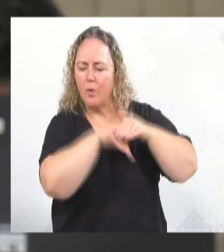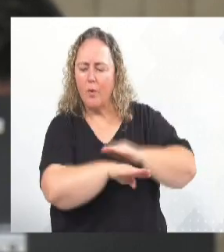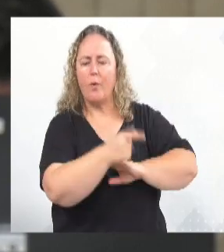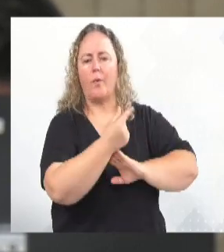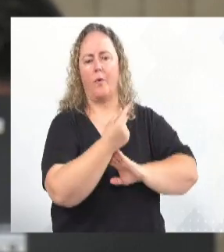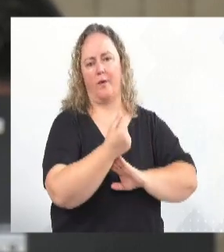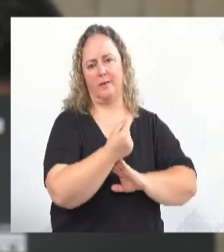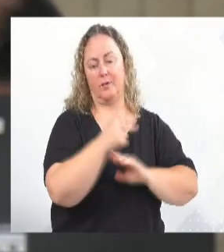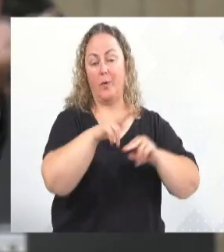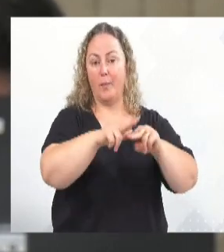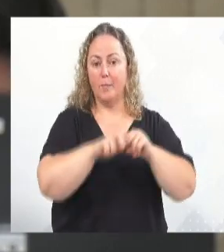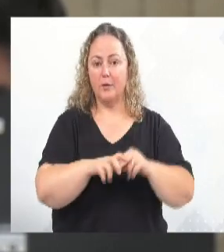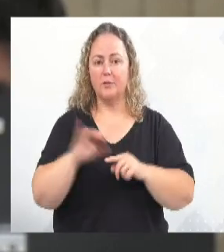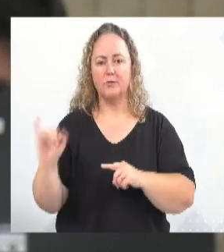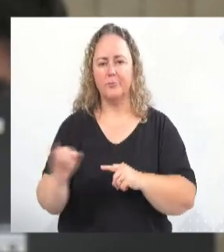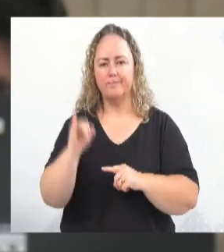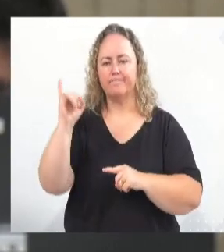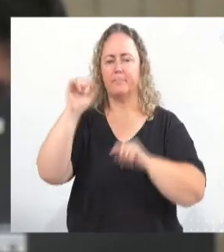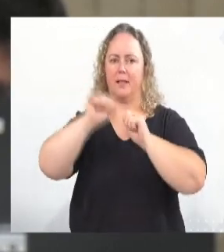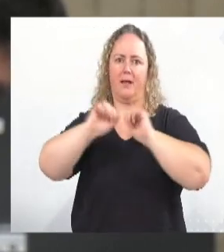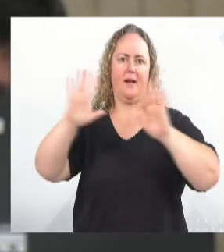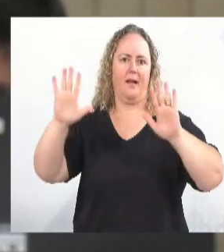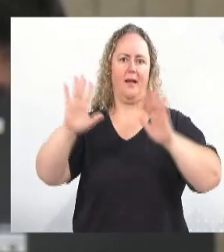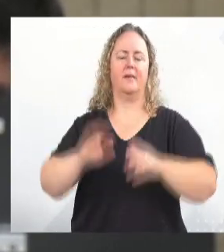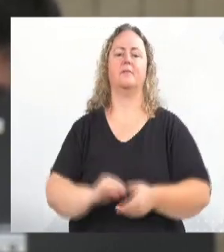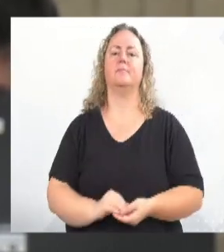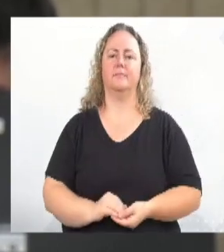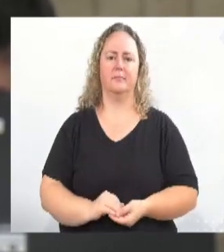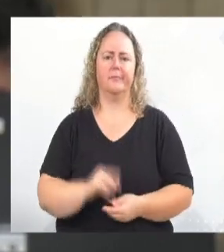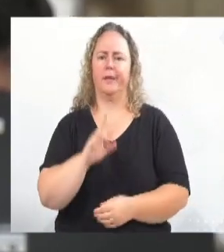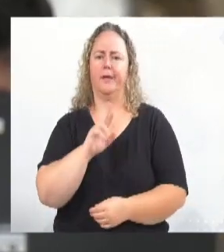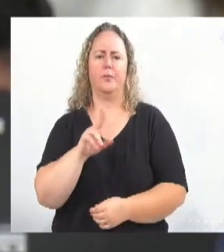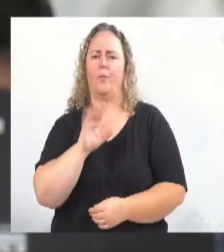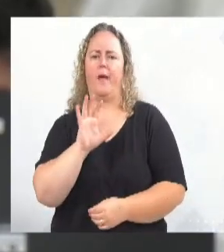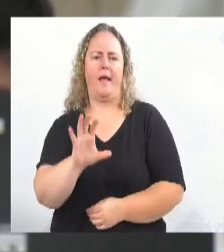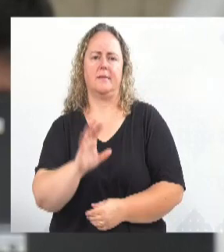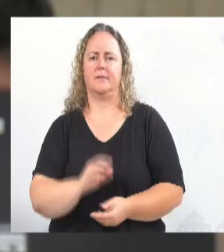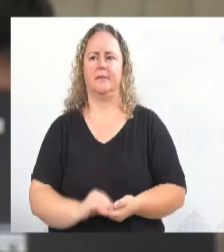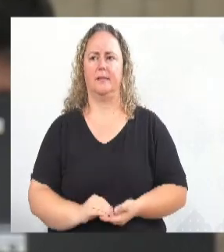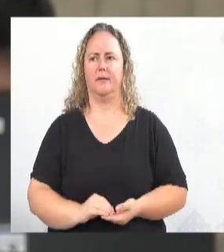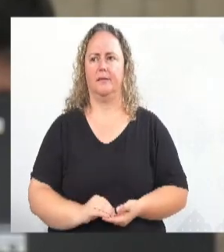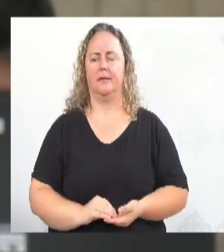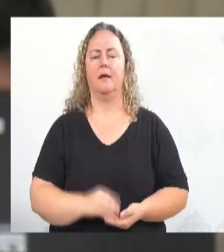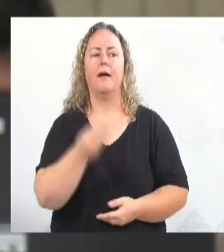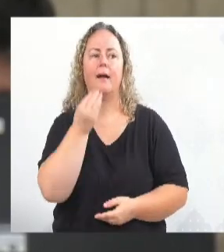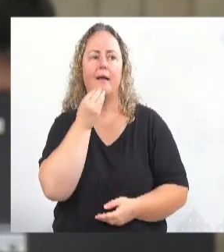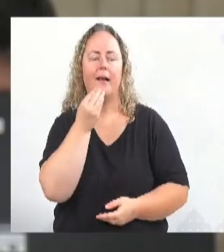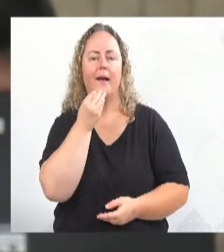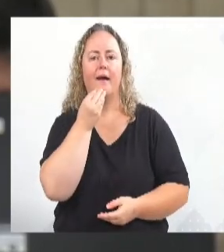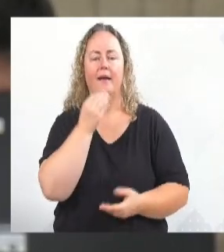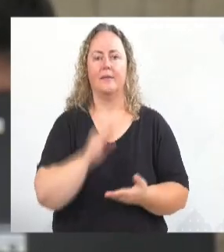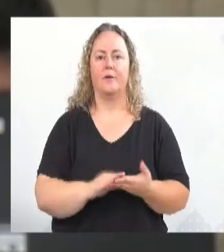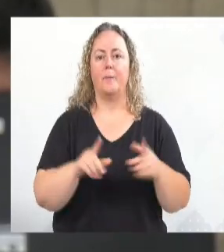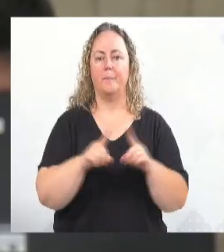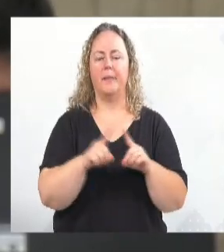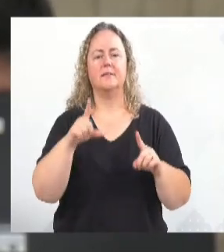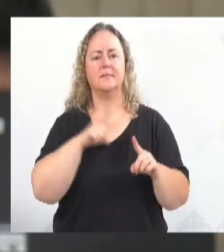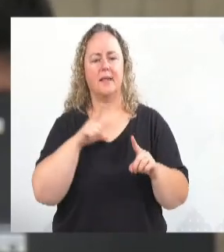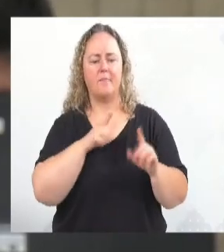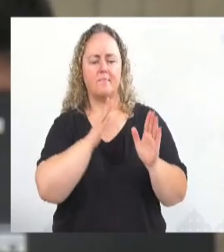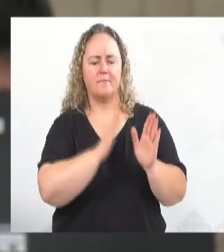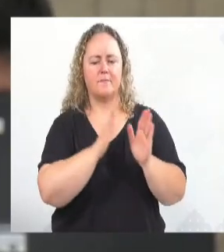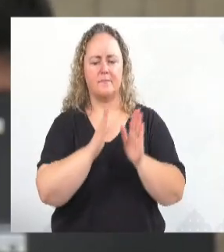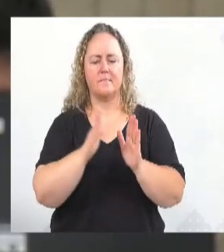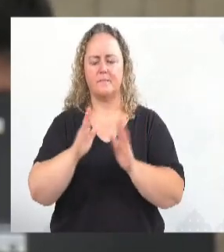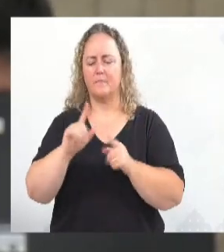Então é importante deixar claro isso para a nossa comunidade, que não é assim, somente com decreto, obviamente, mas senão tem todo um